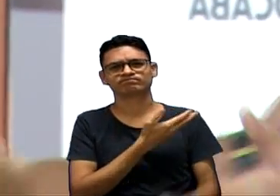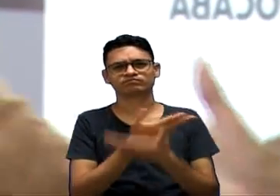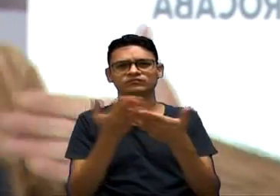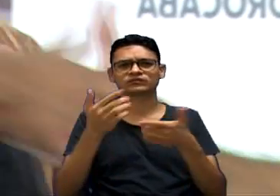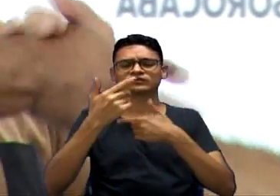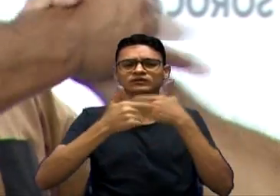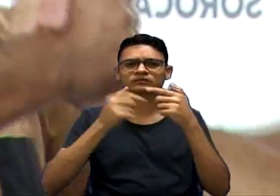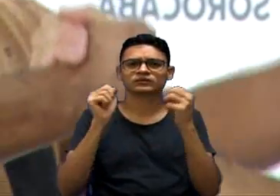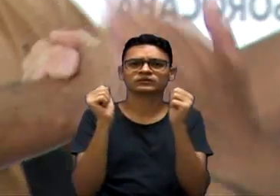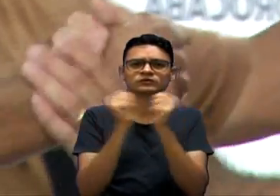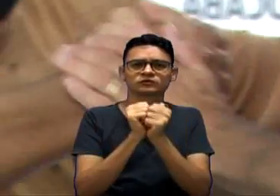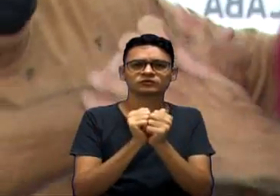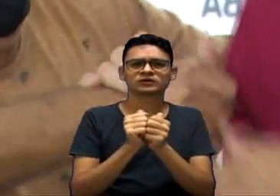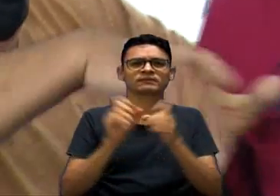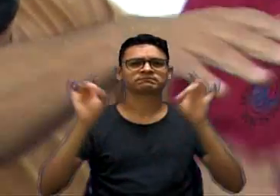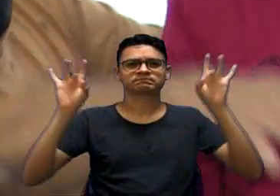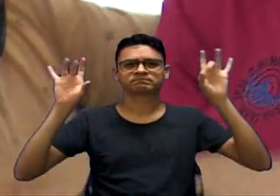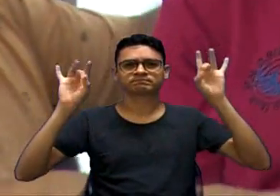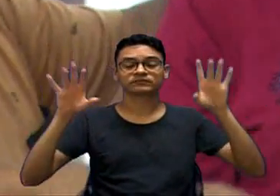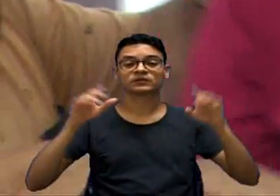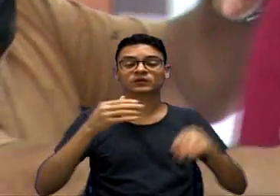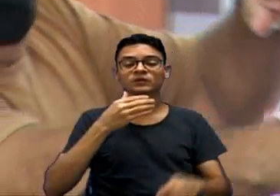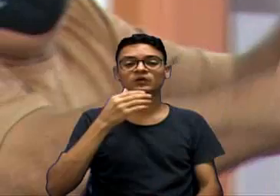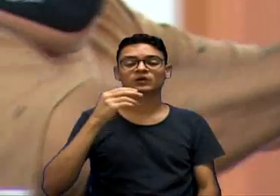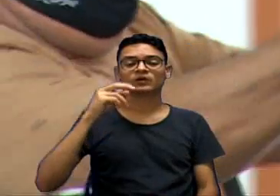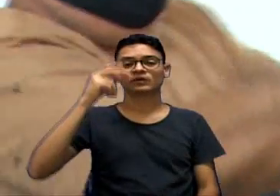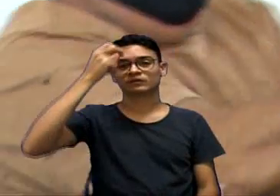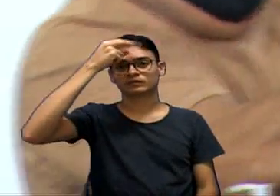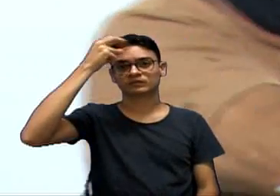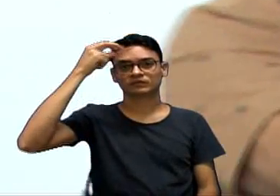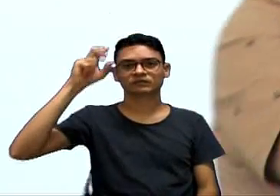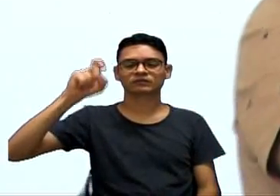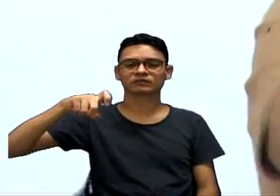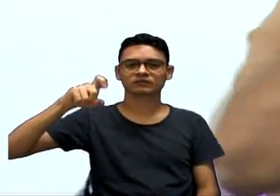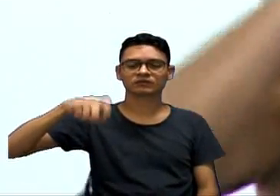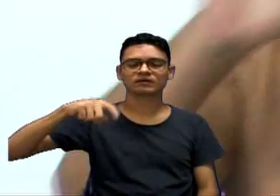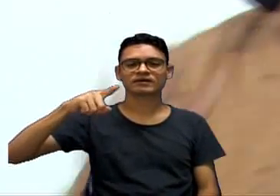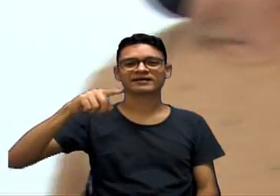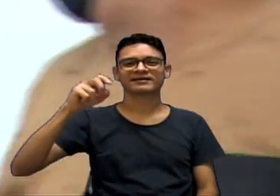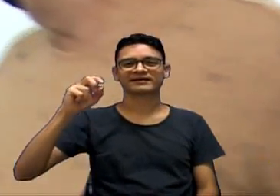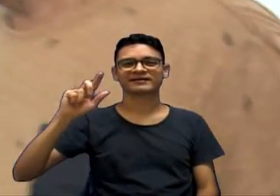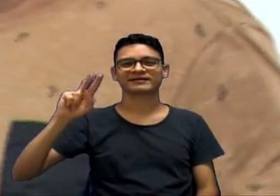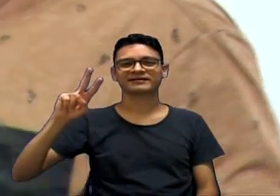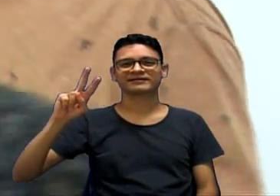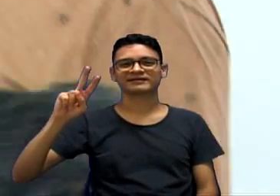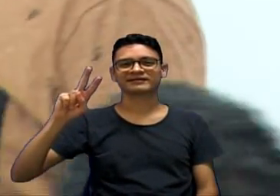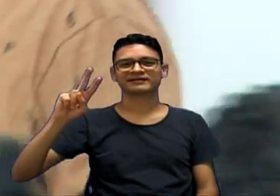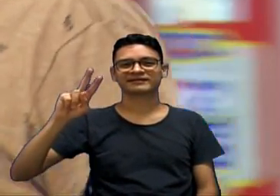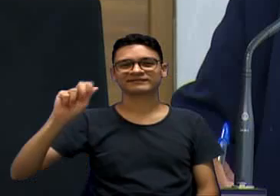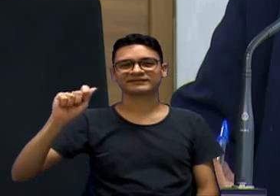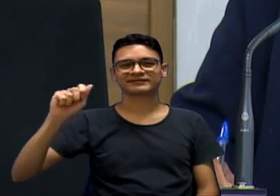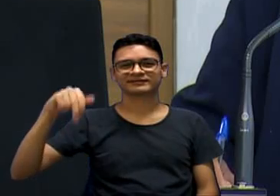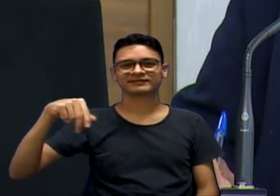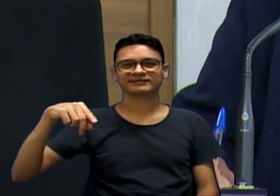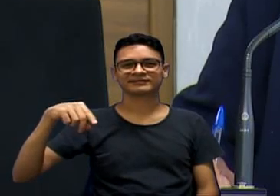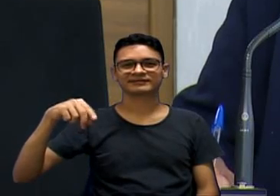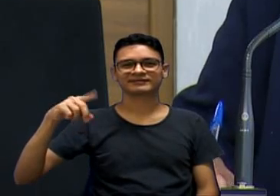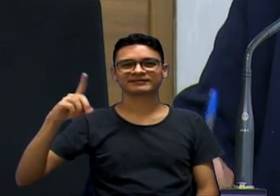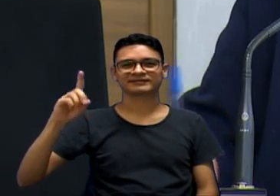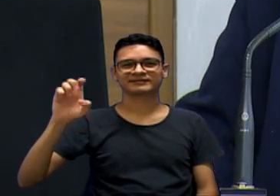Vossa Excelência, o vereador Vanderlei Diogo também, ex-vereador dessa casa. Obrigado pela presença.